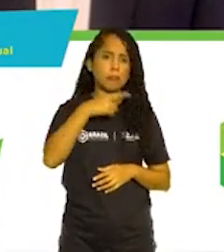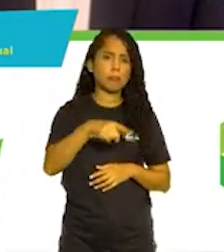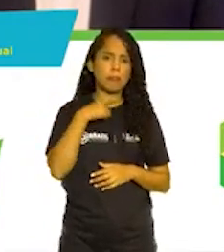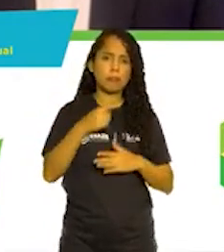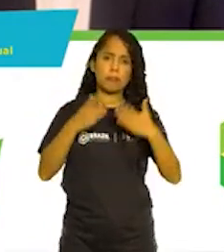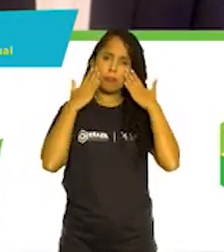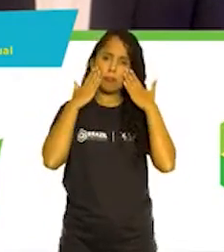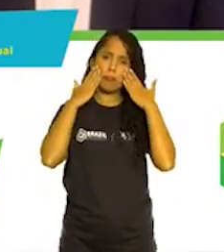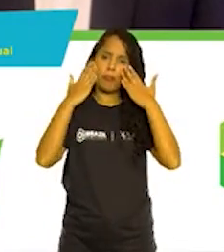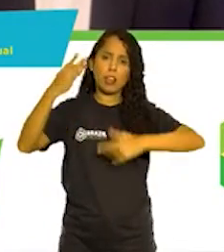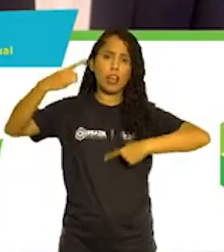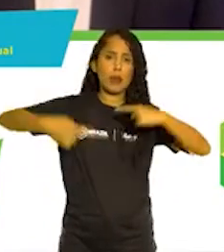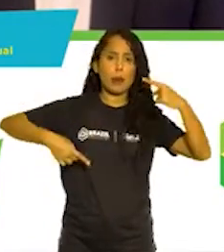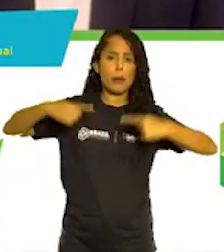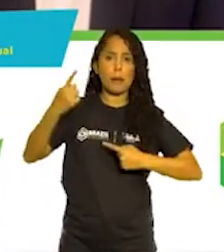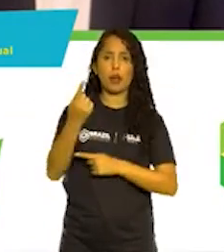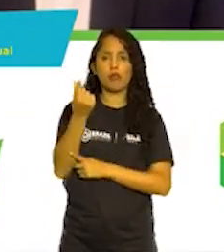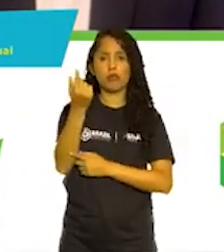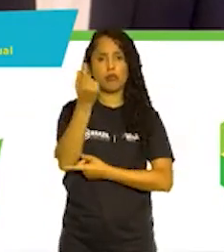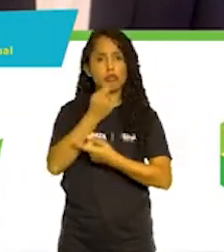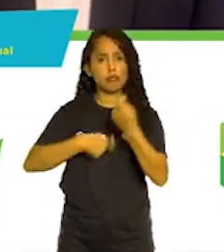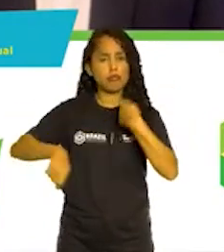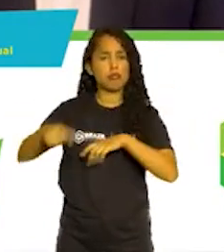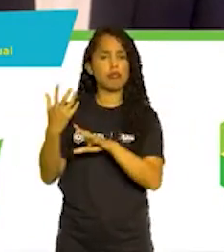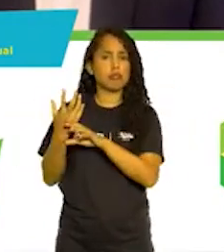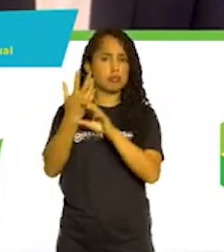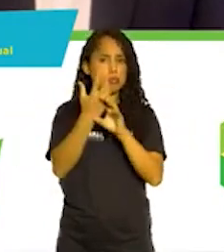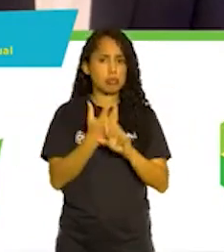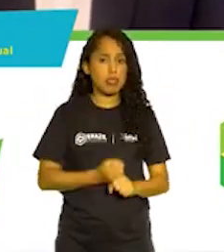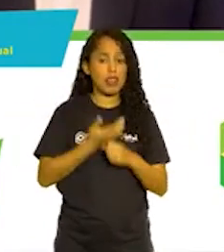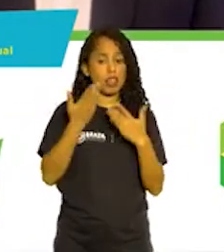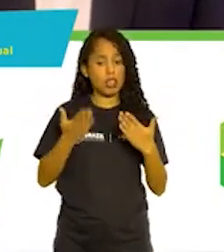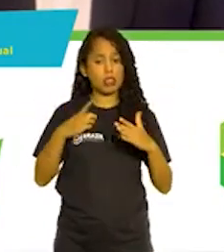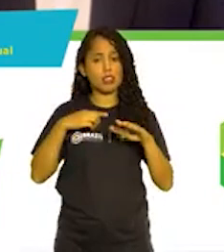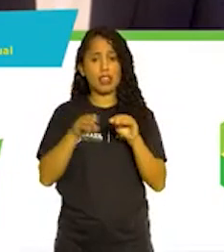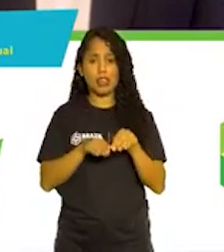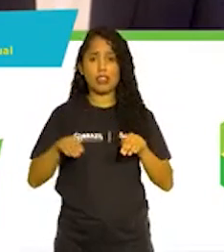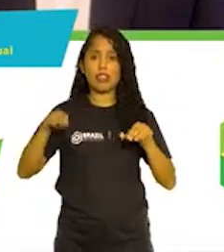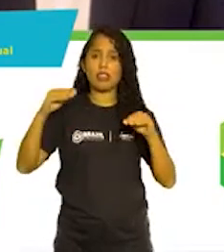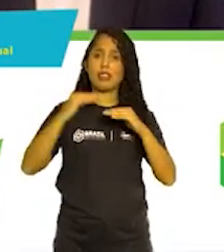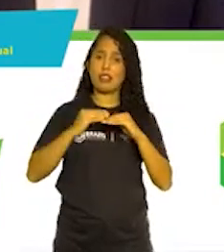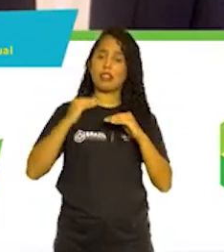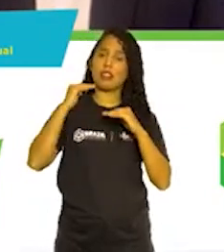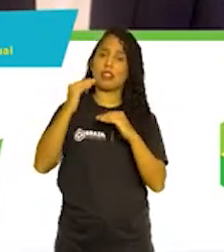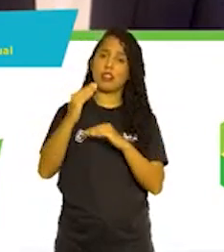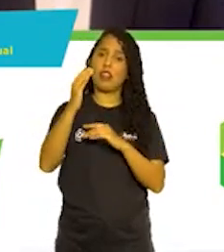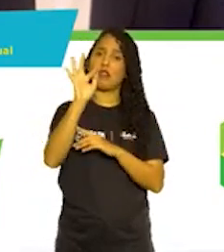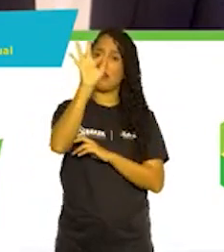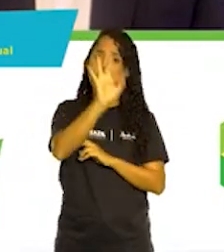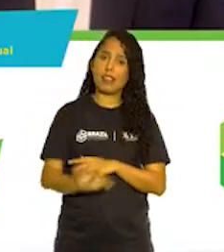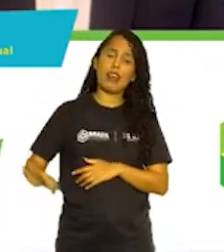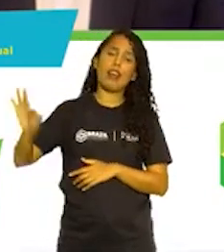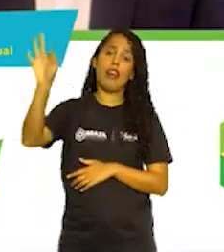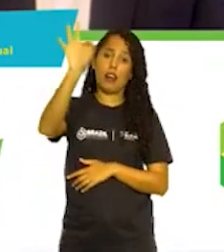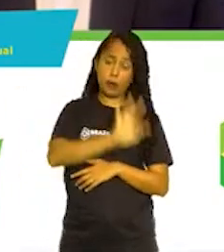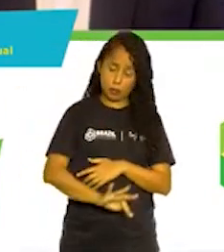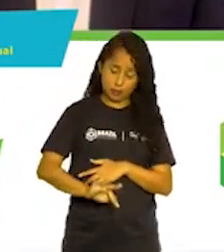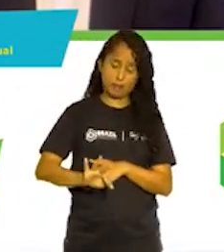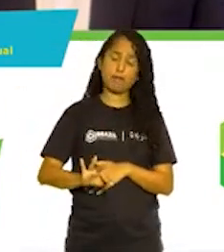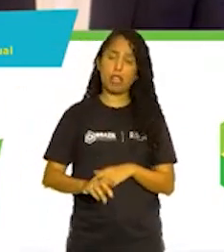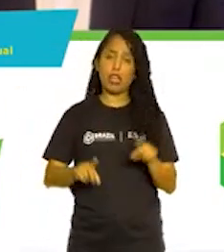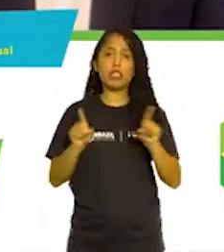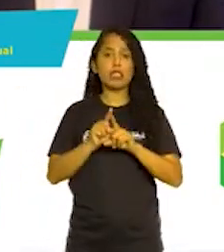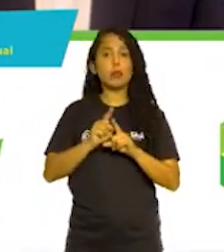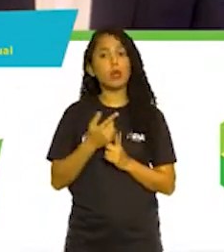apresentar no debate orçamentário. E isso acontece no nível federal, mas também nas outras dimensões da federação.